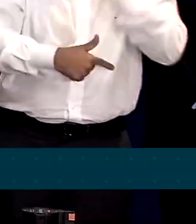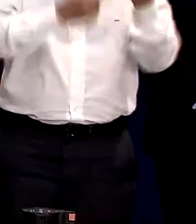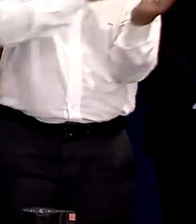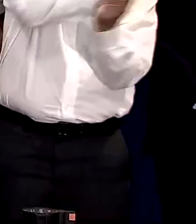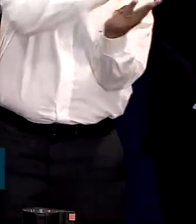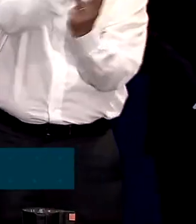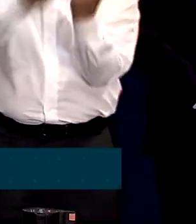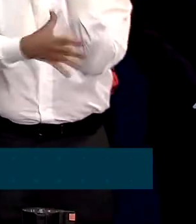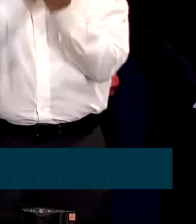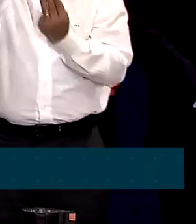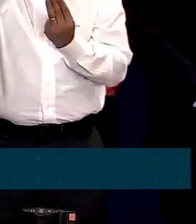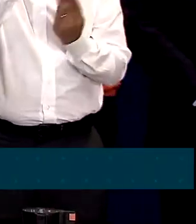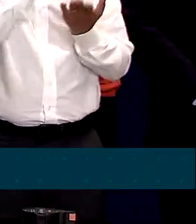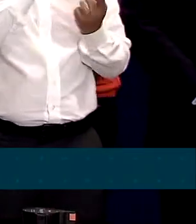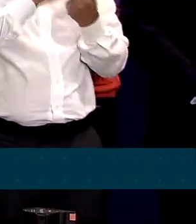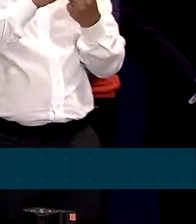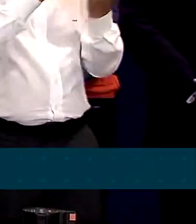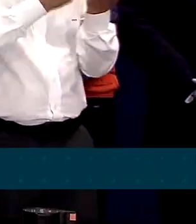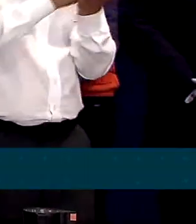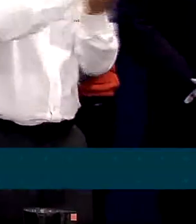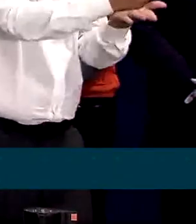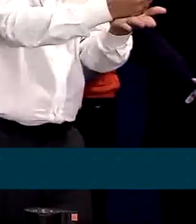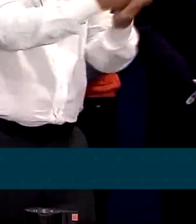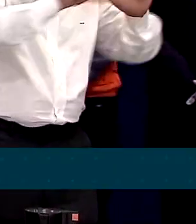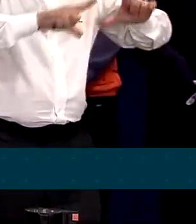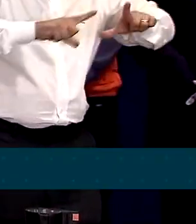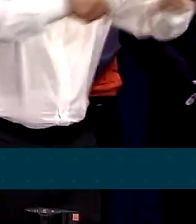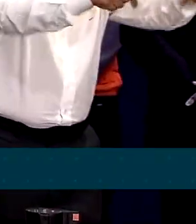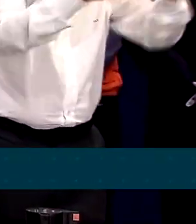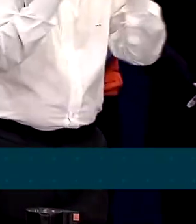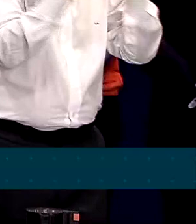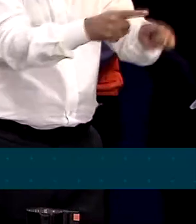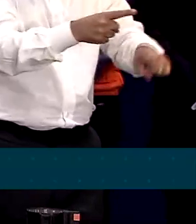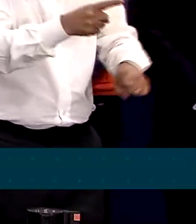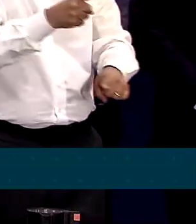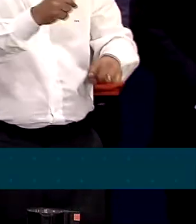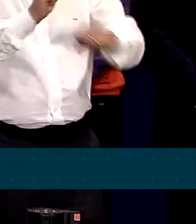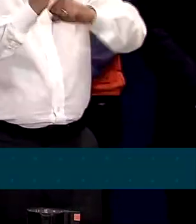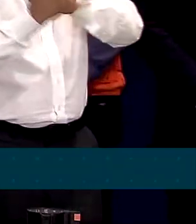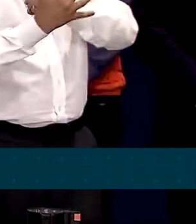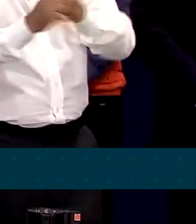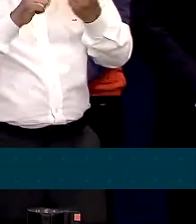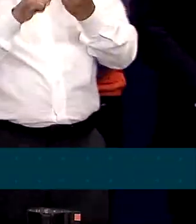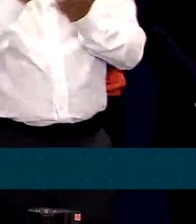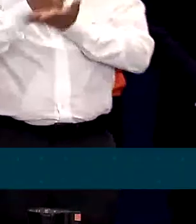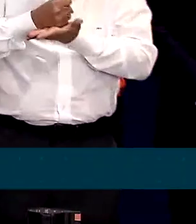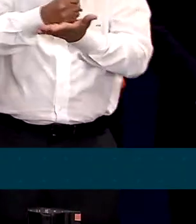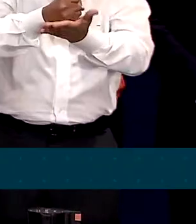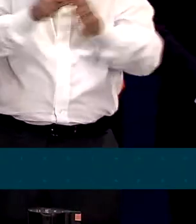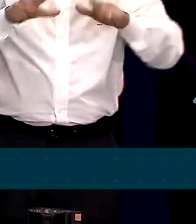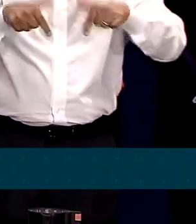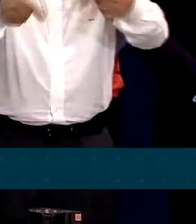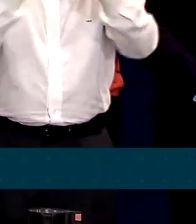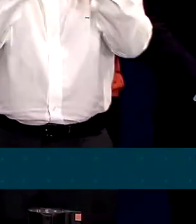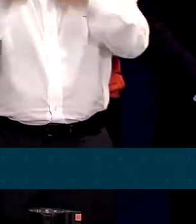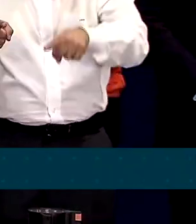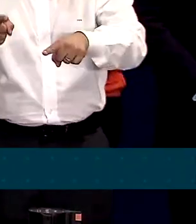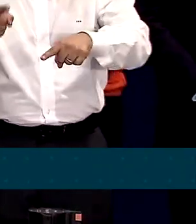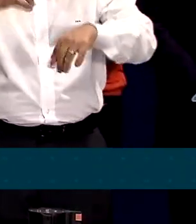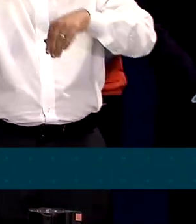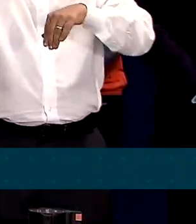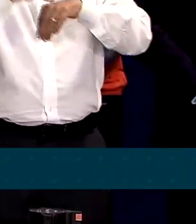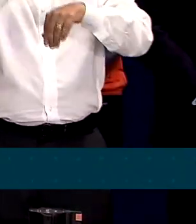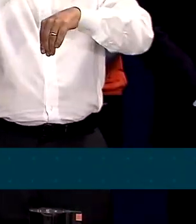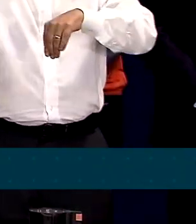situações. No apoio às ações no combate à Covid-19, no apoio às ações de combate à dengue